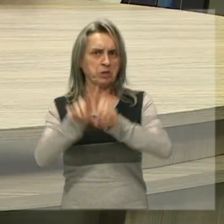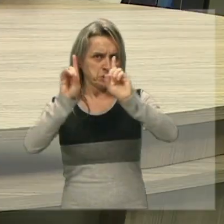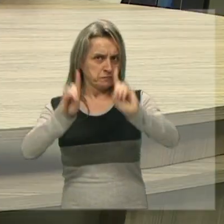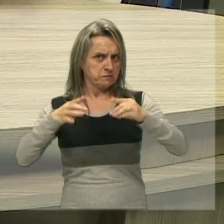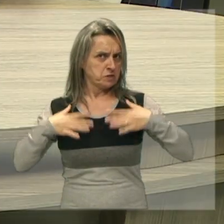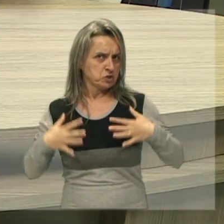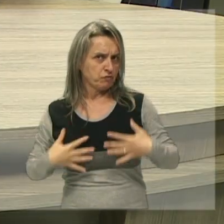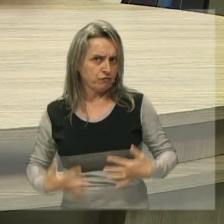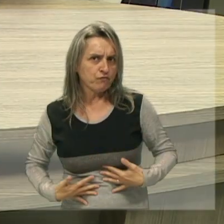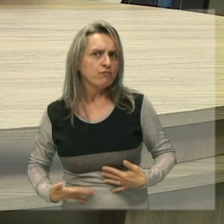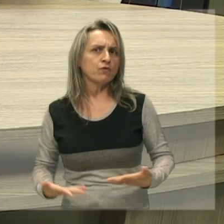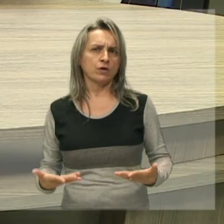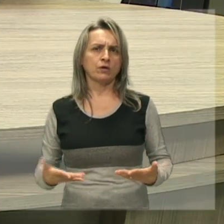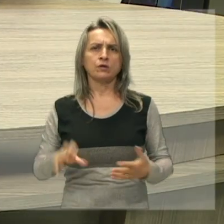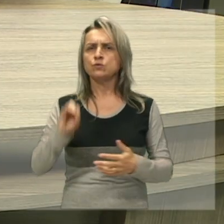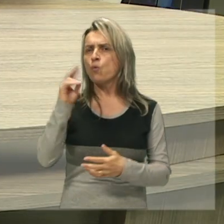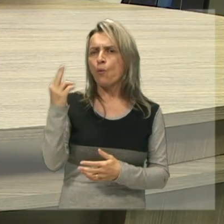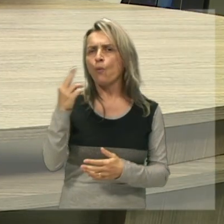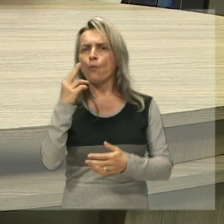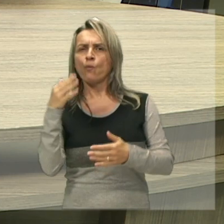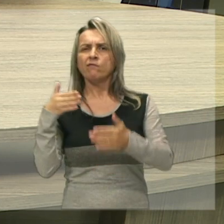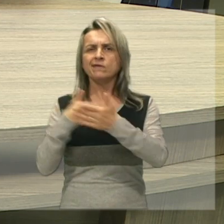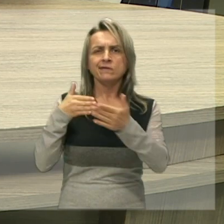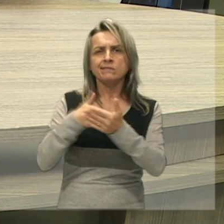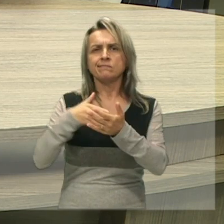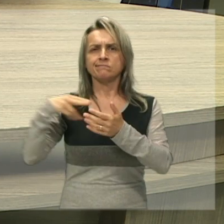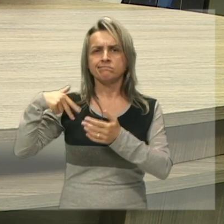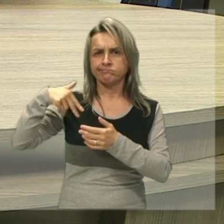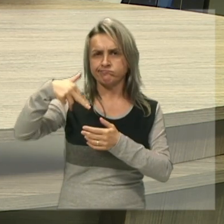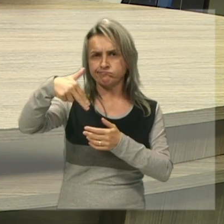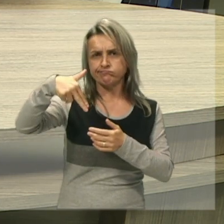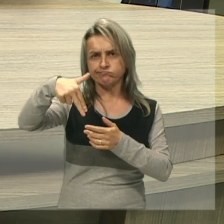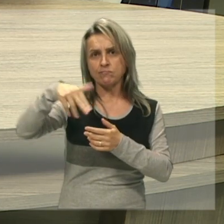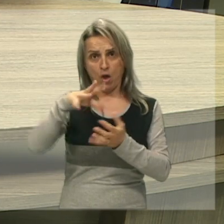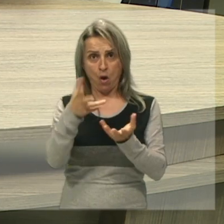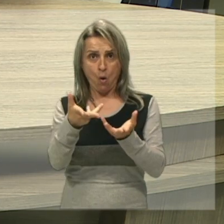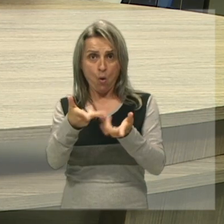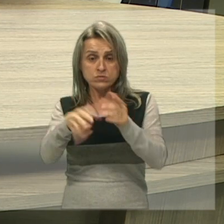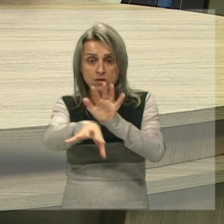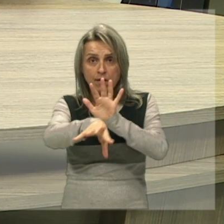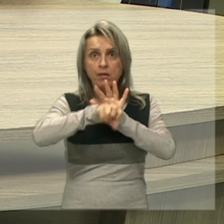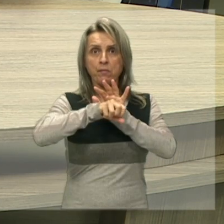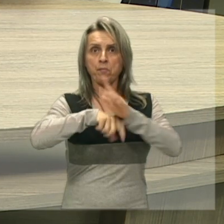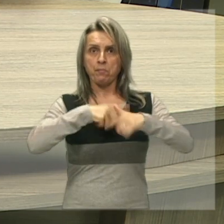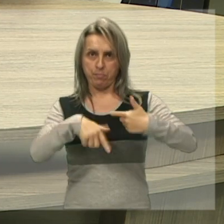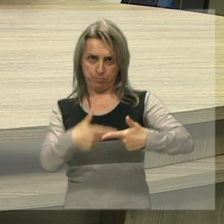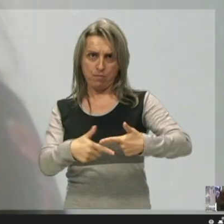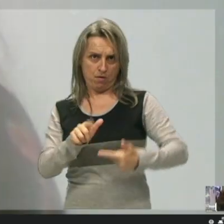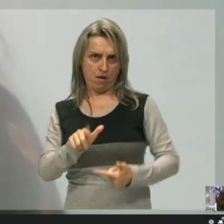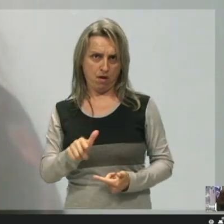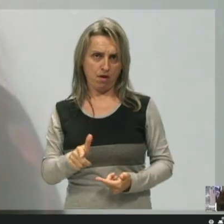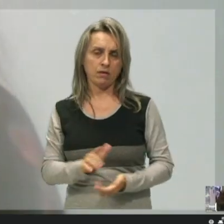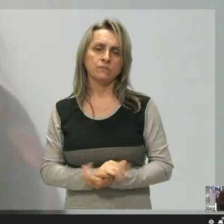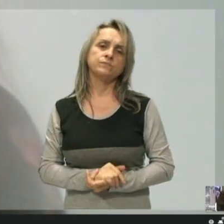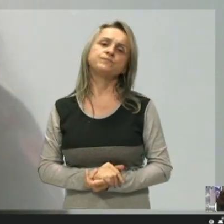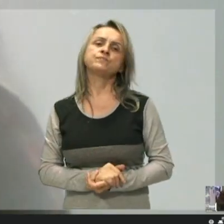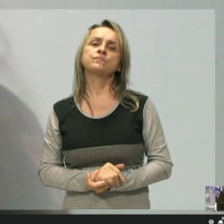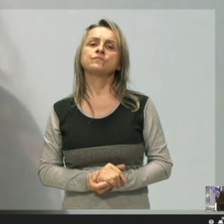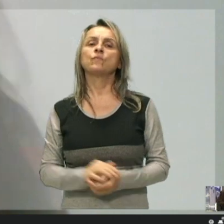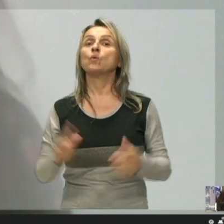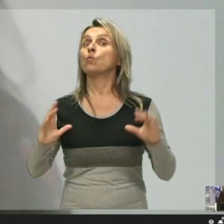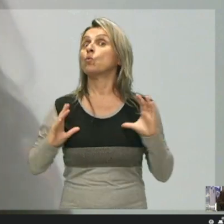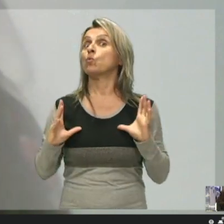você não ter dificuldade de locomoção, tudo isso são coisas bem adquiridas, né? todos os tipos de deficiência, na